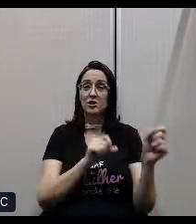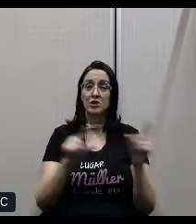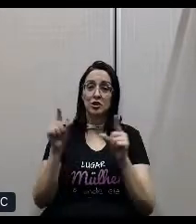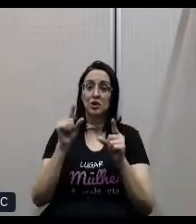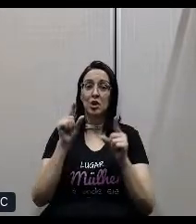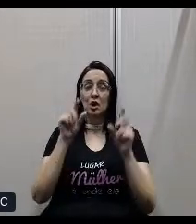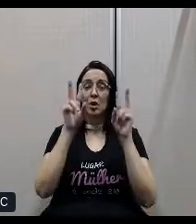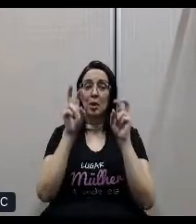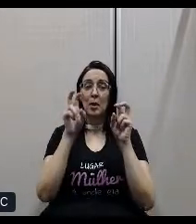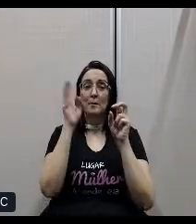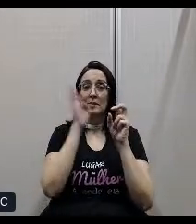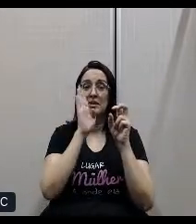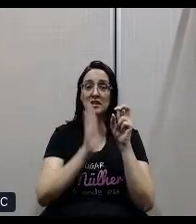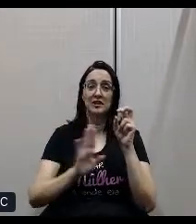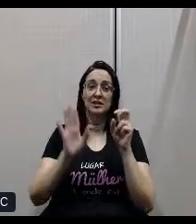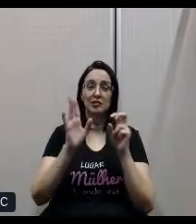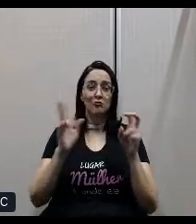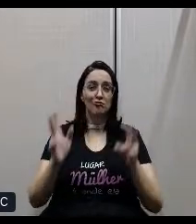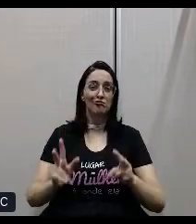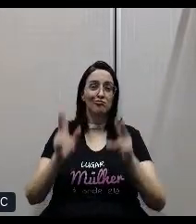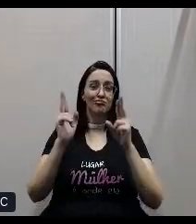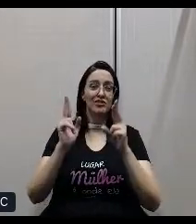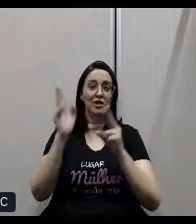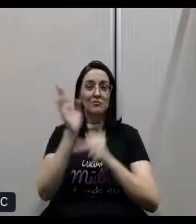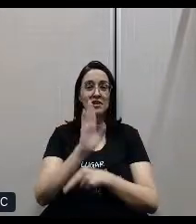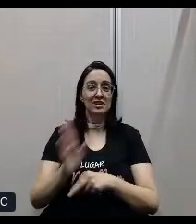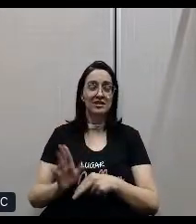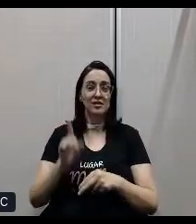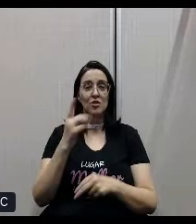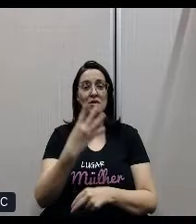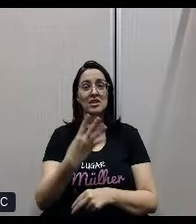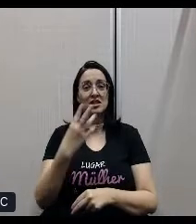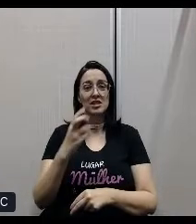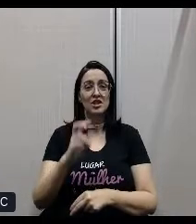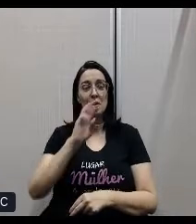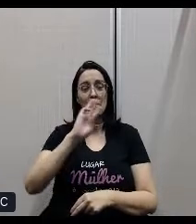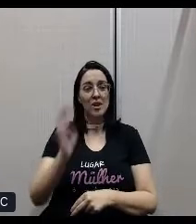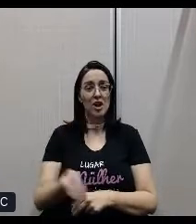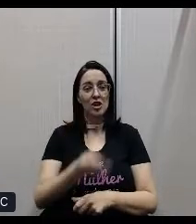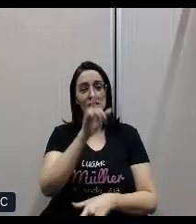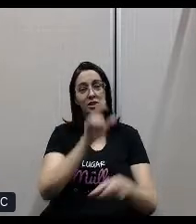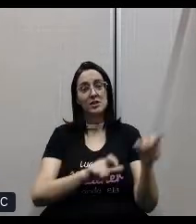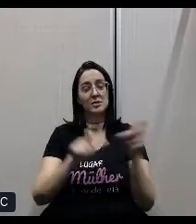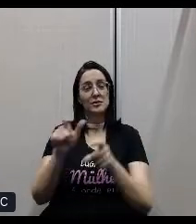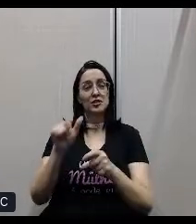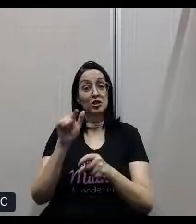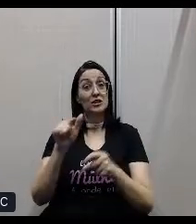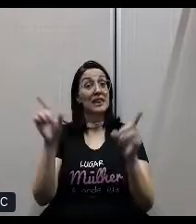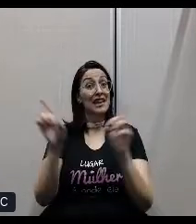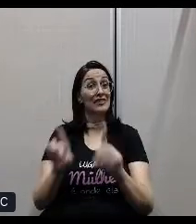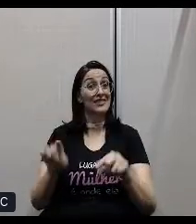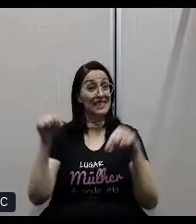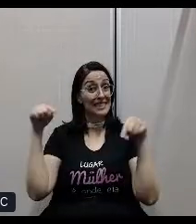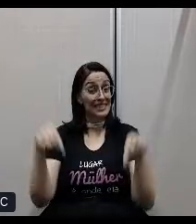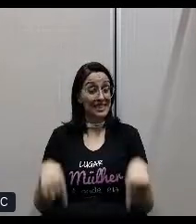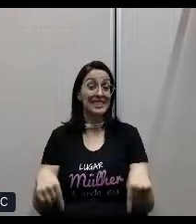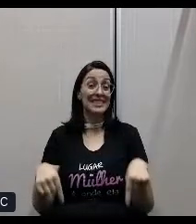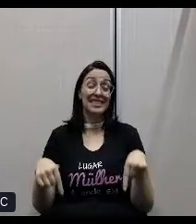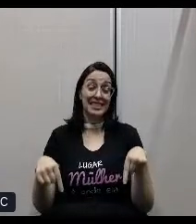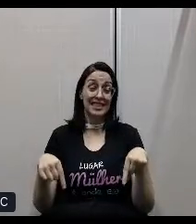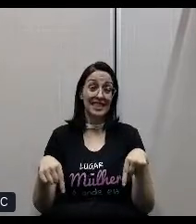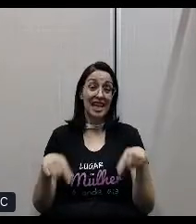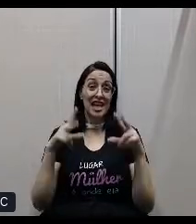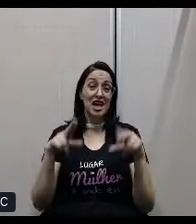Brasil, a gente faz esse recorte, né, segundo o IBGE, das 45 milhões de pessoas com deficiência, que é equivalente à população